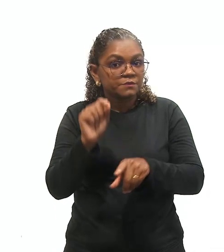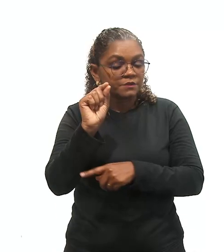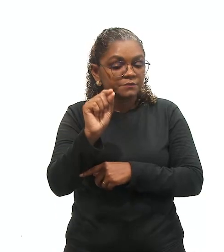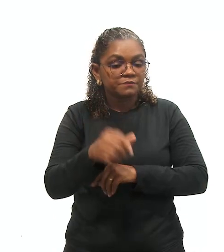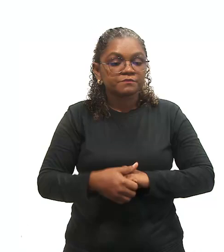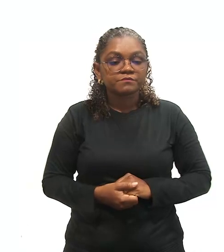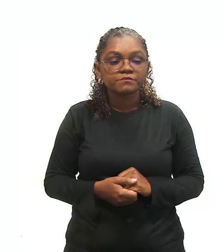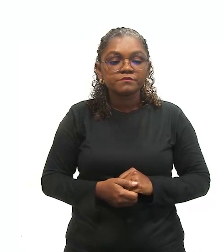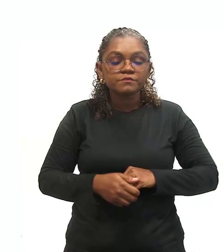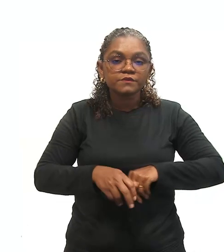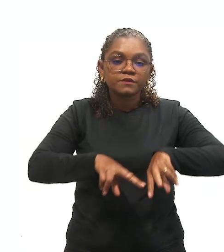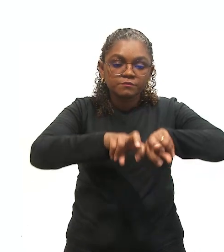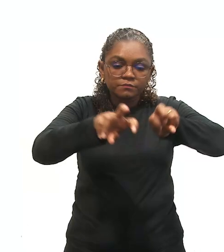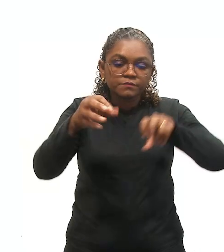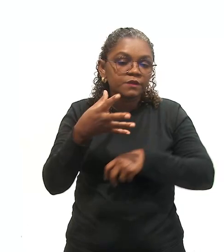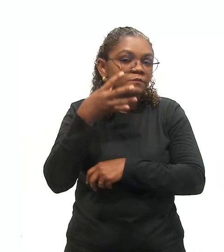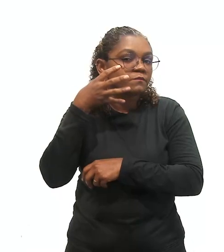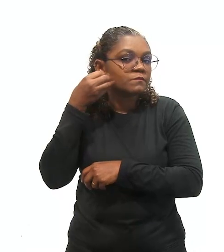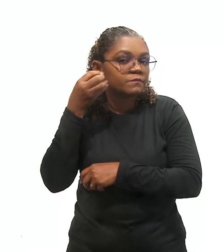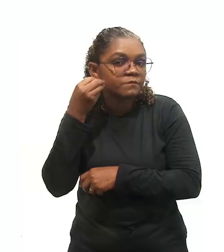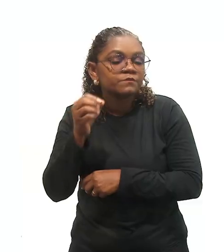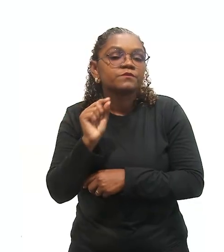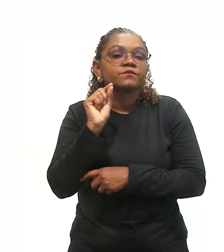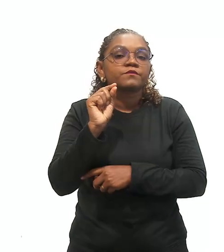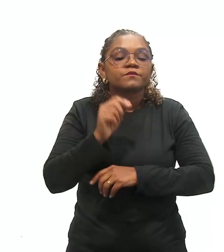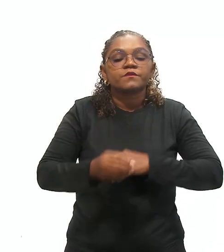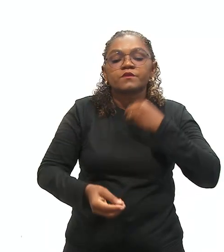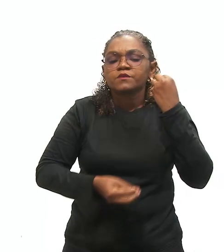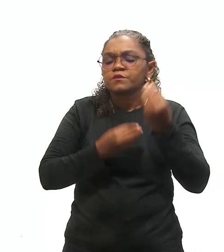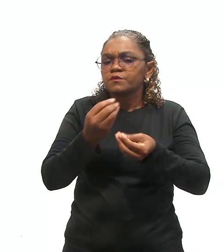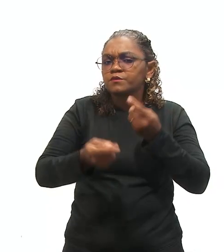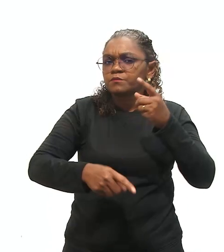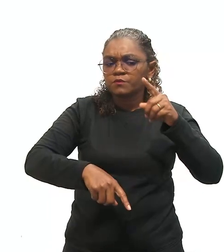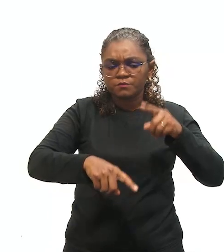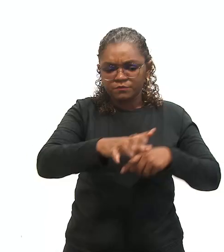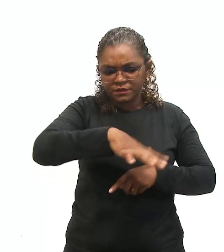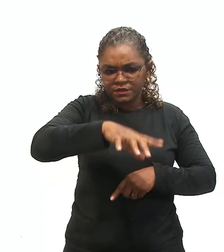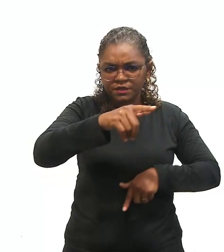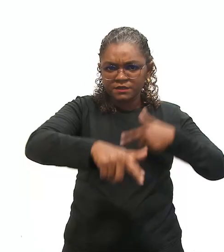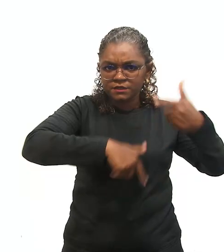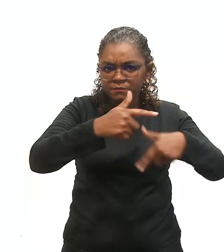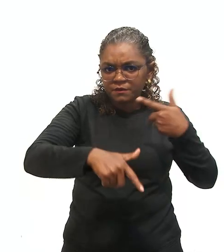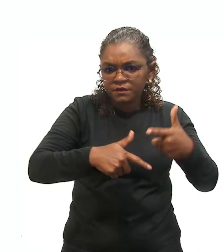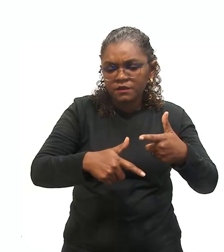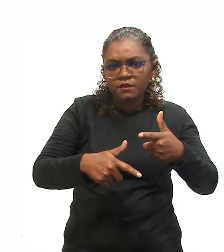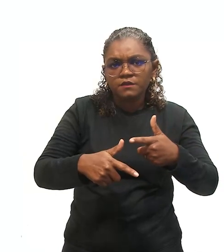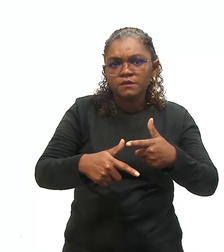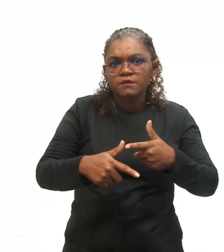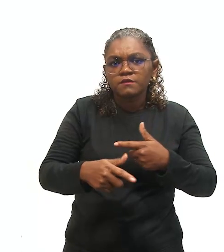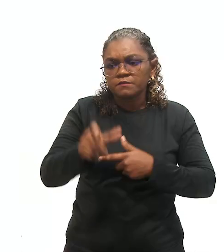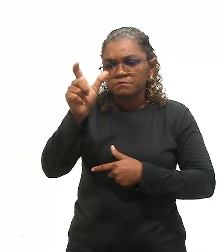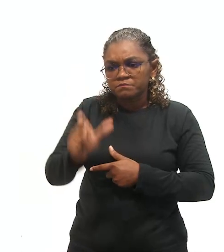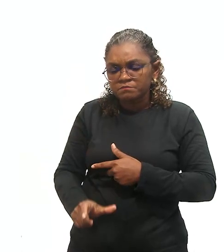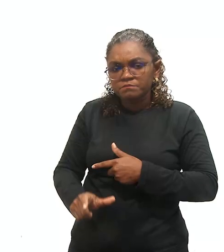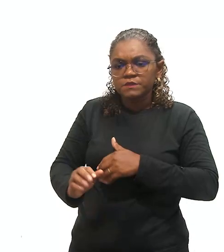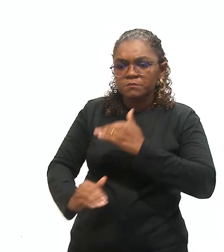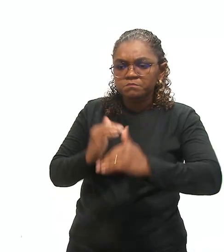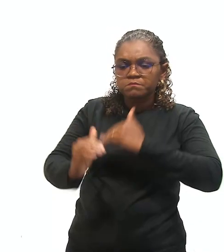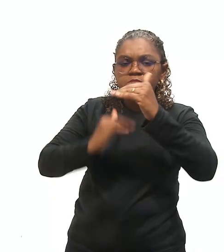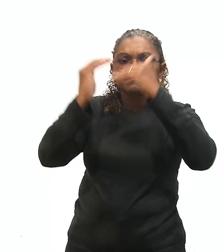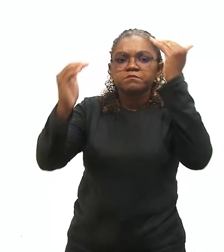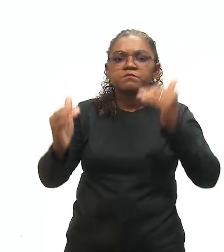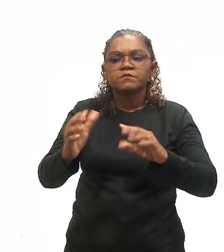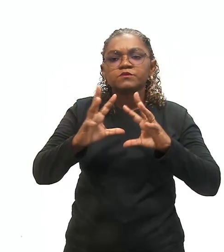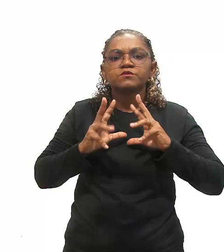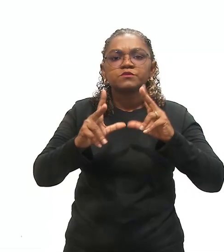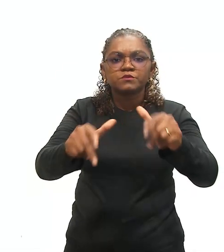boom econômico, o crescimento econômico para todos. Vamos falar sobre os mercados, que são entendidos como uma boa maneira de organizar